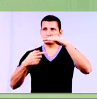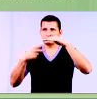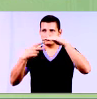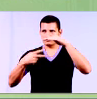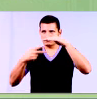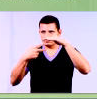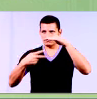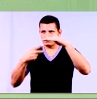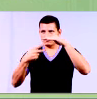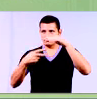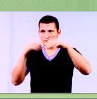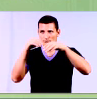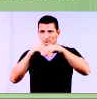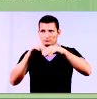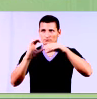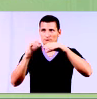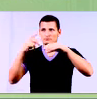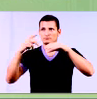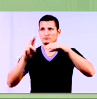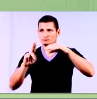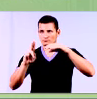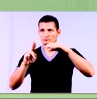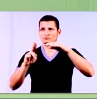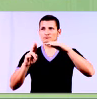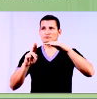estão dentro do processador, né?